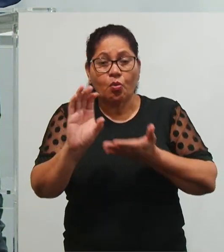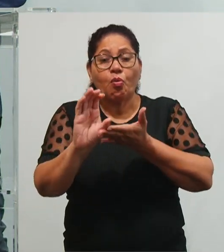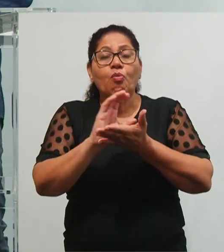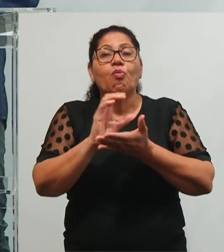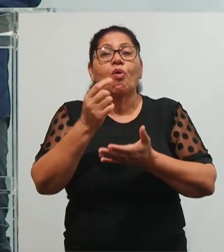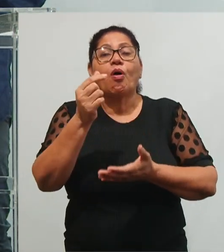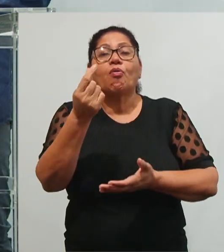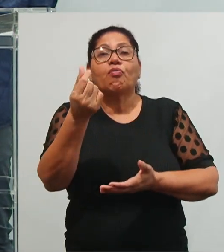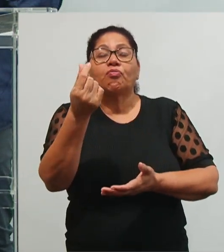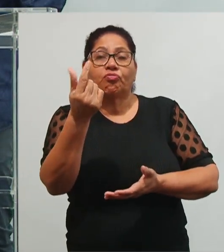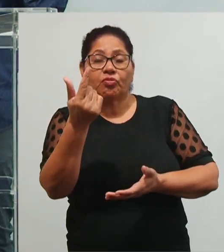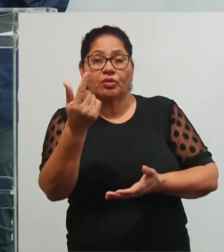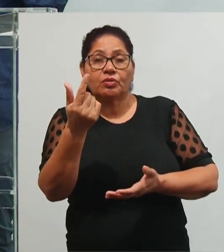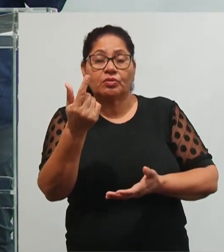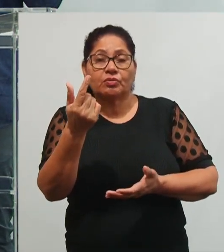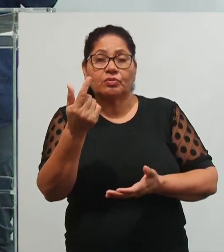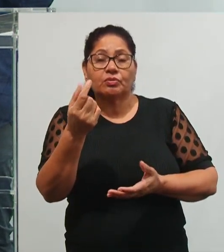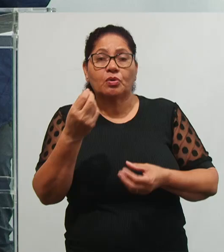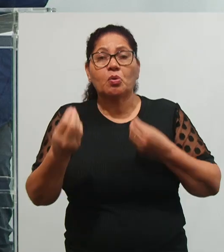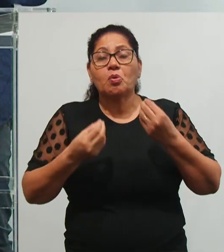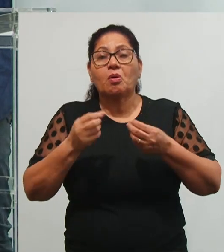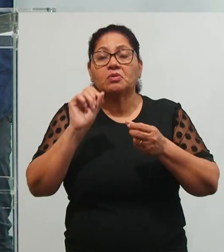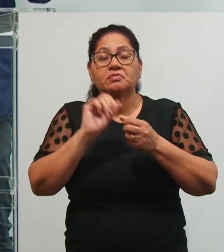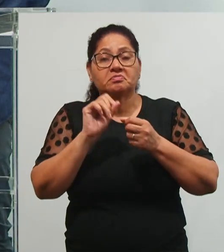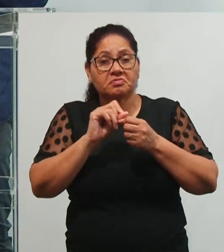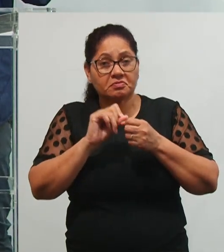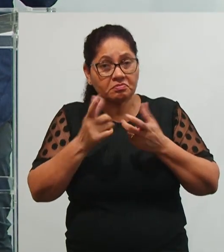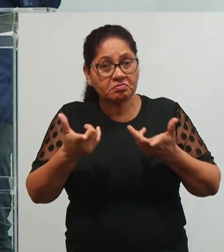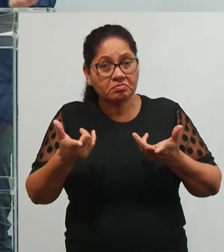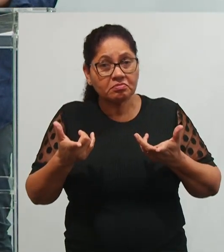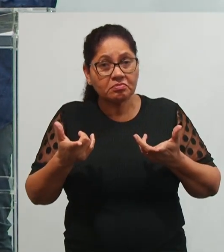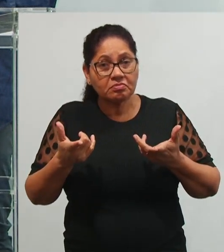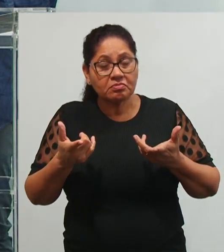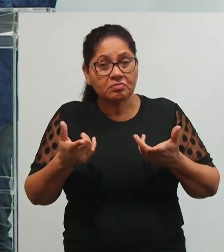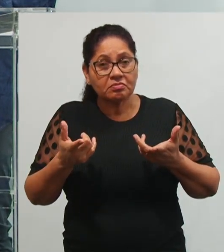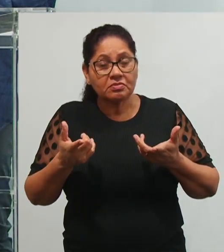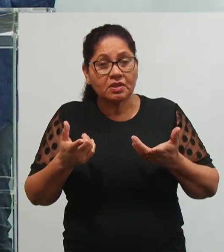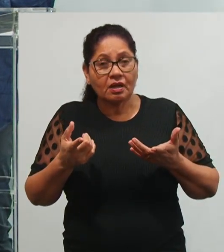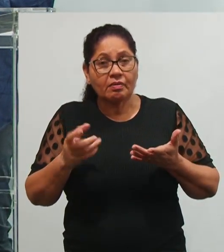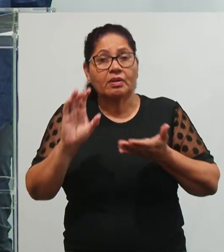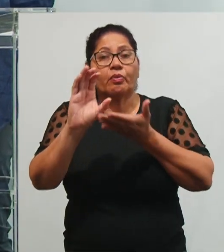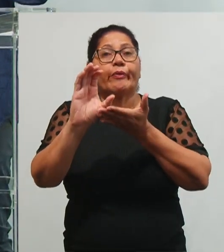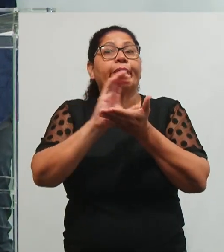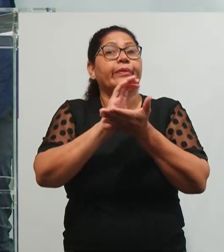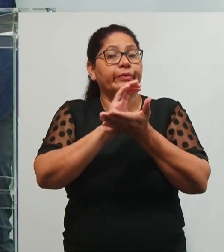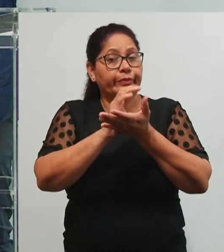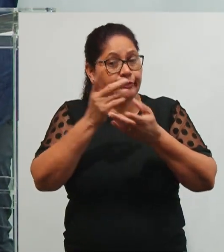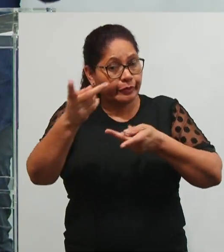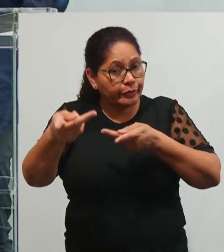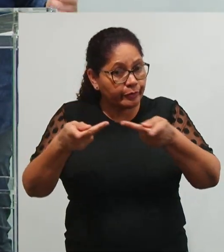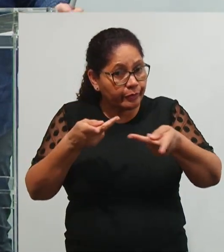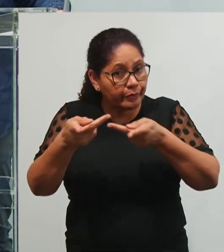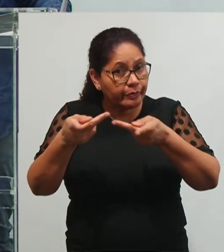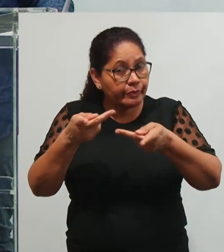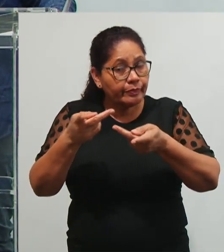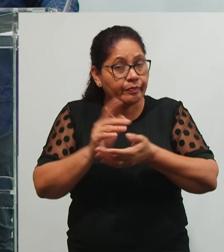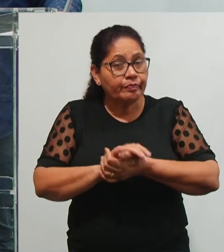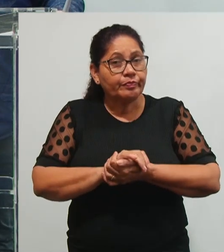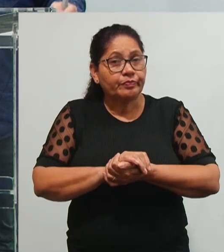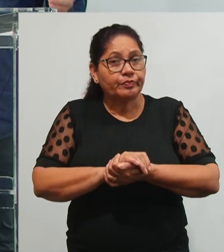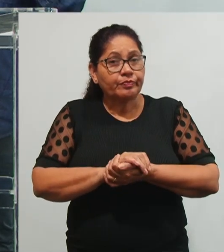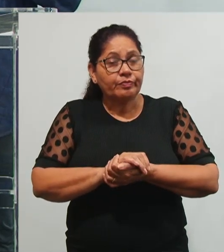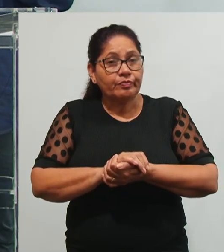o custo, qual o custo ou qual a receita que a gente tem para poder custear esses